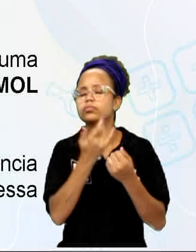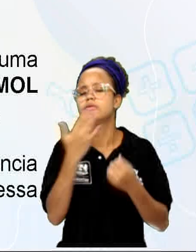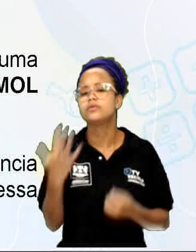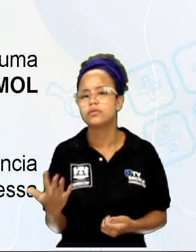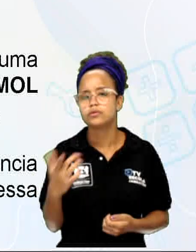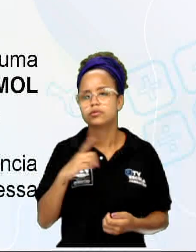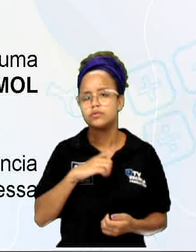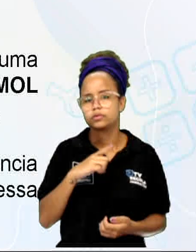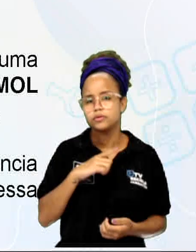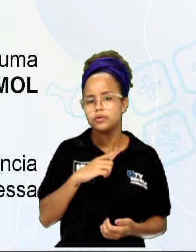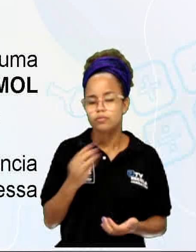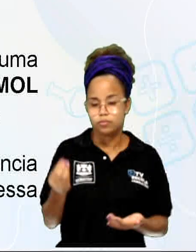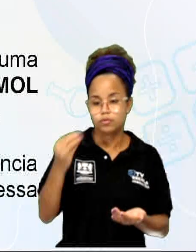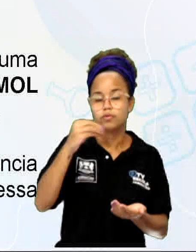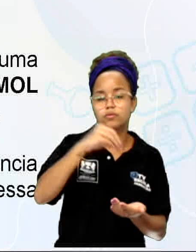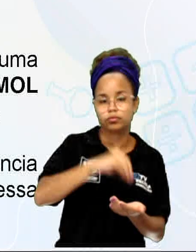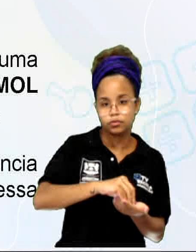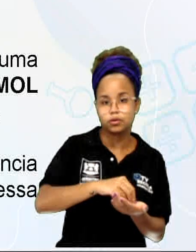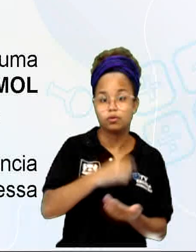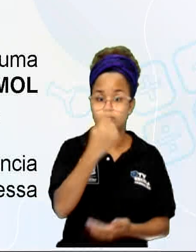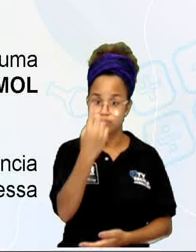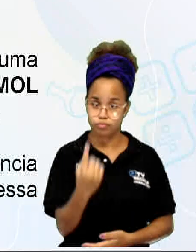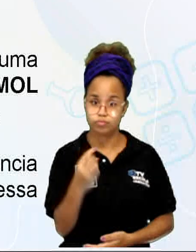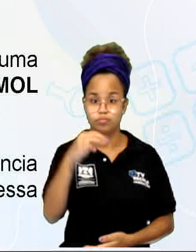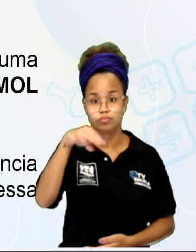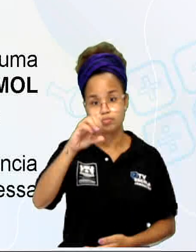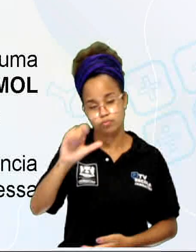são necessários para termos 1 mol,